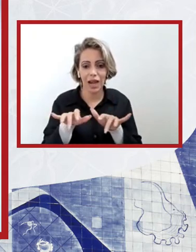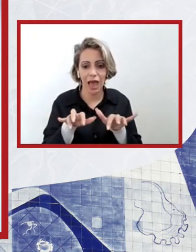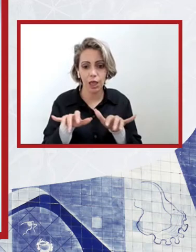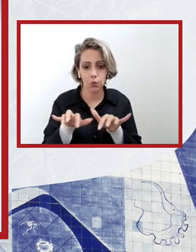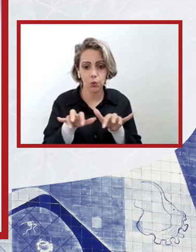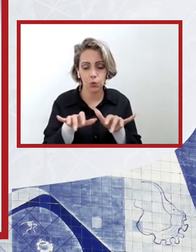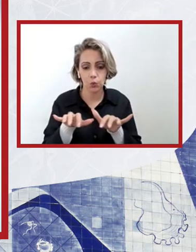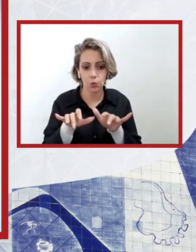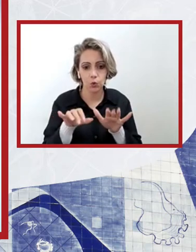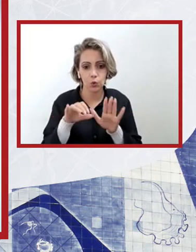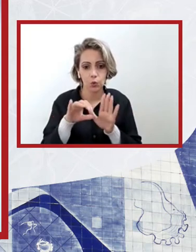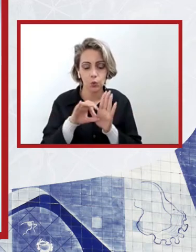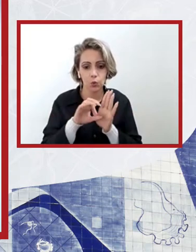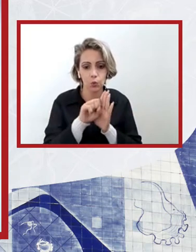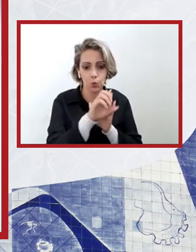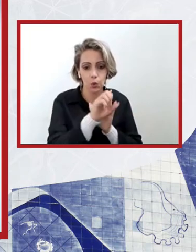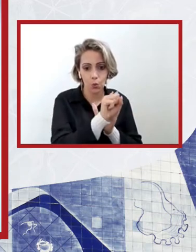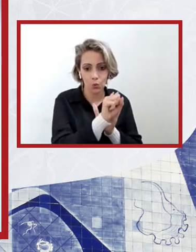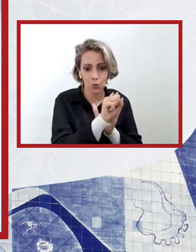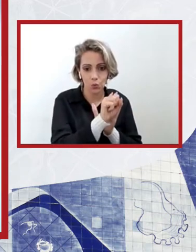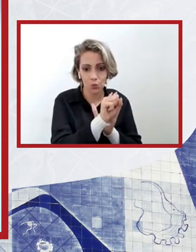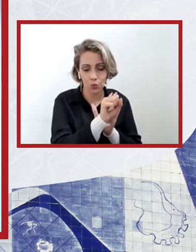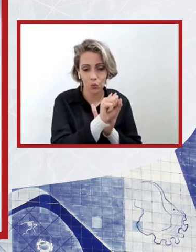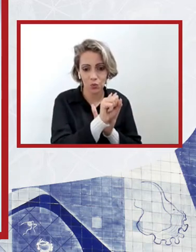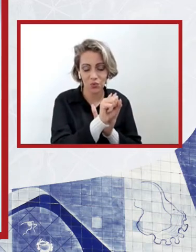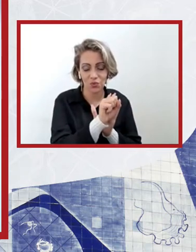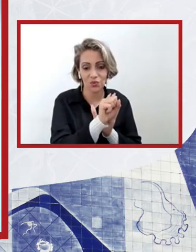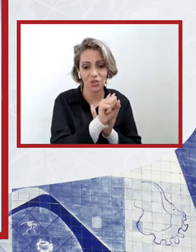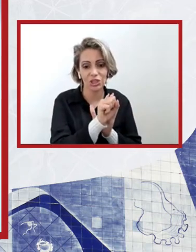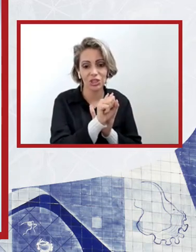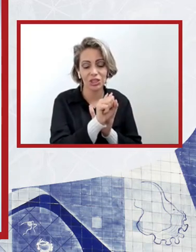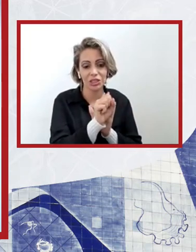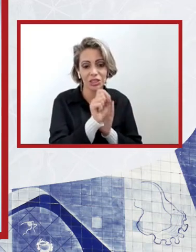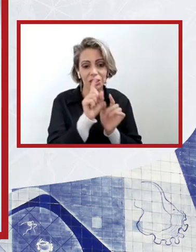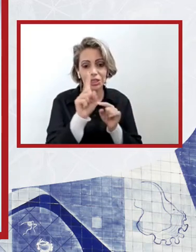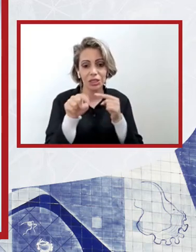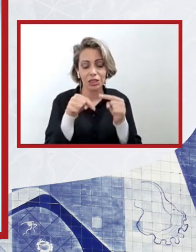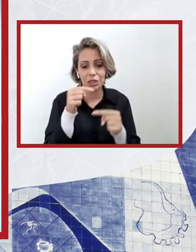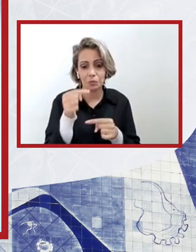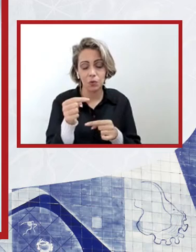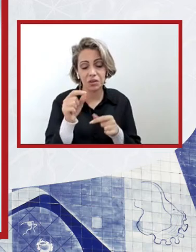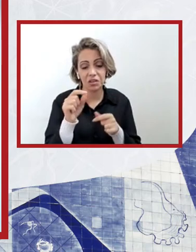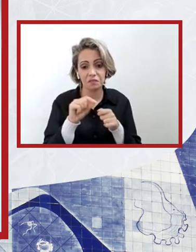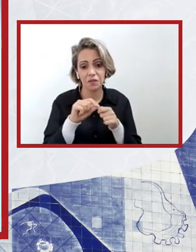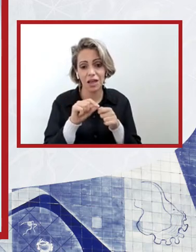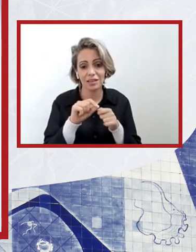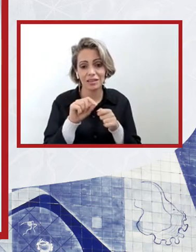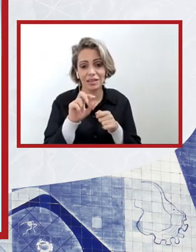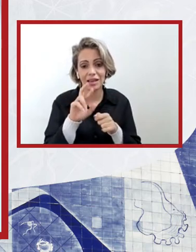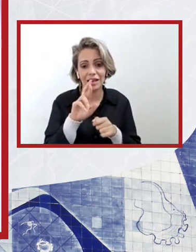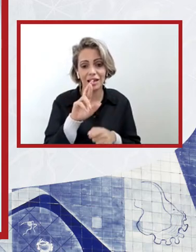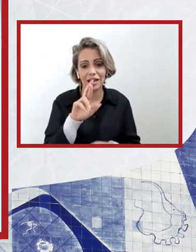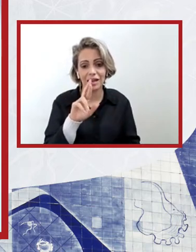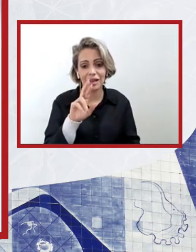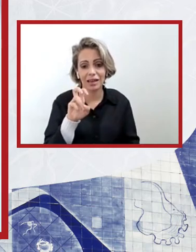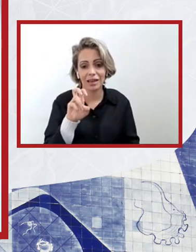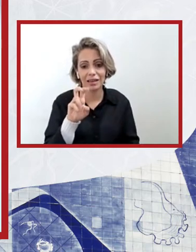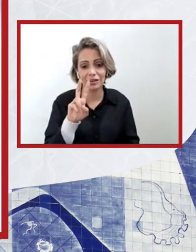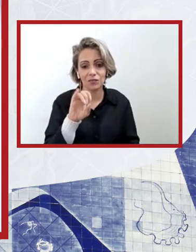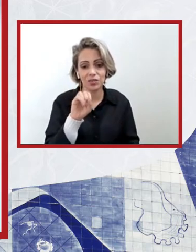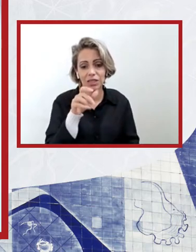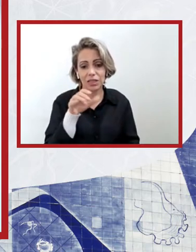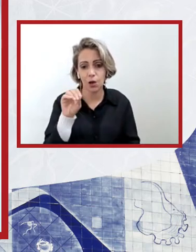do Google e revisam como pode, né, e depois manda para algum colega ou